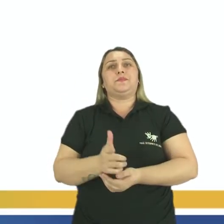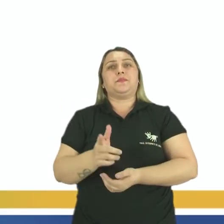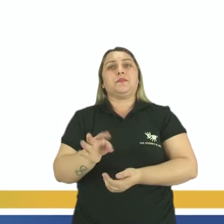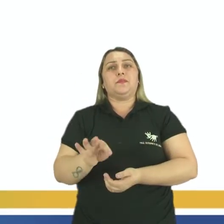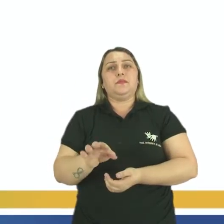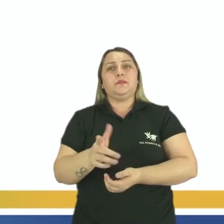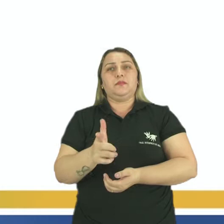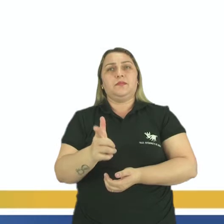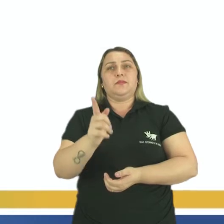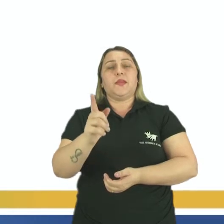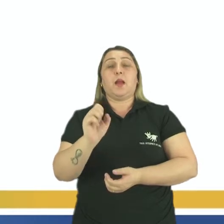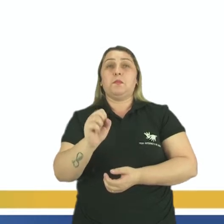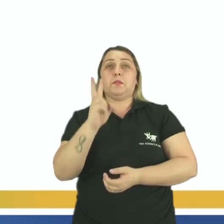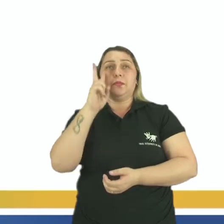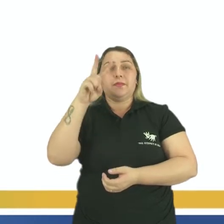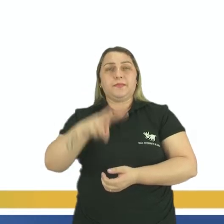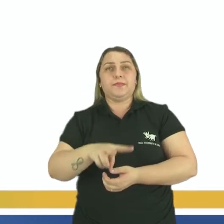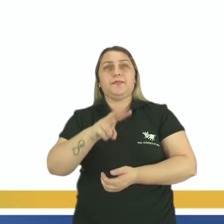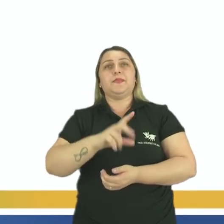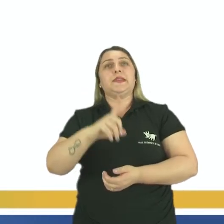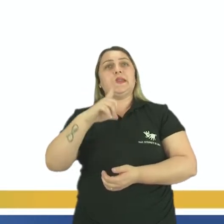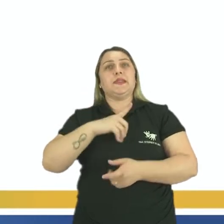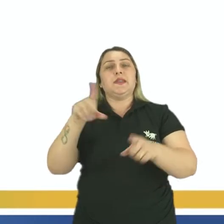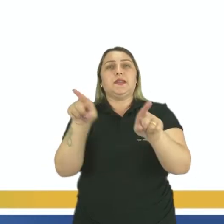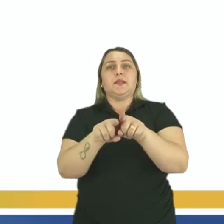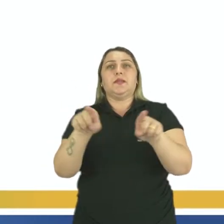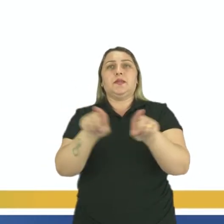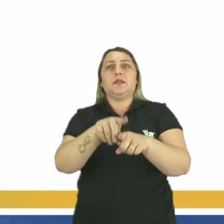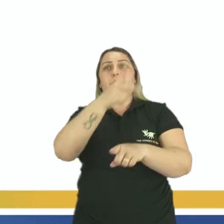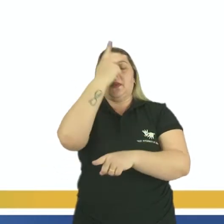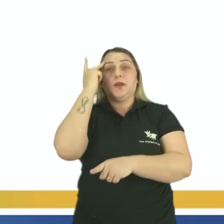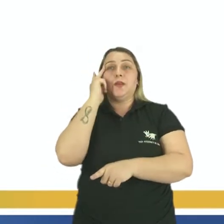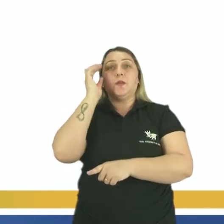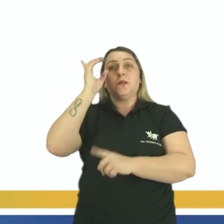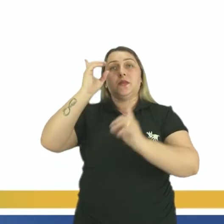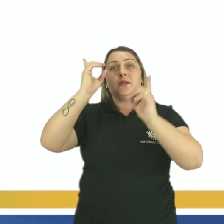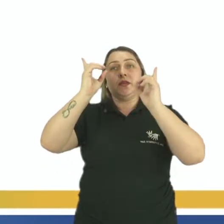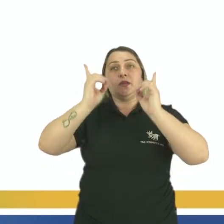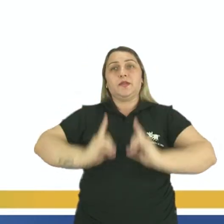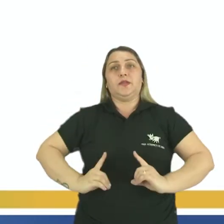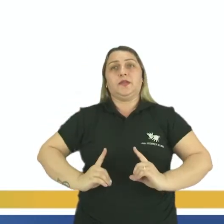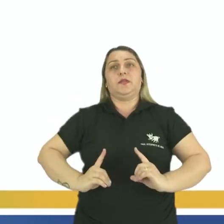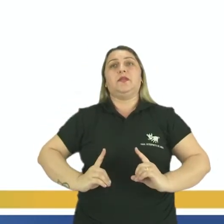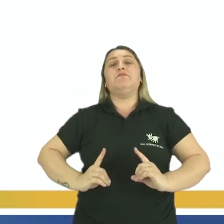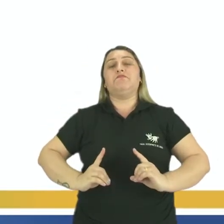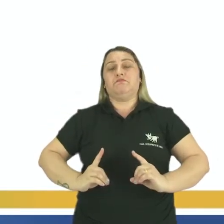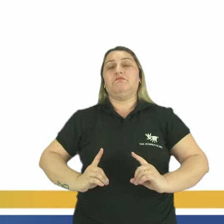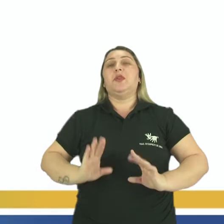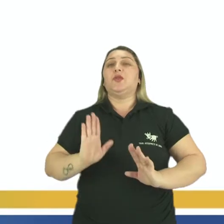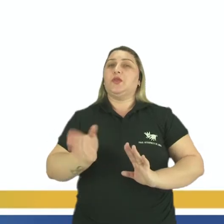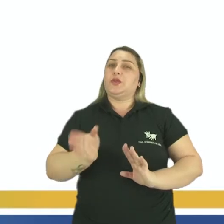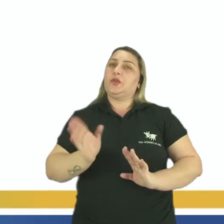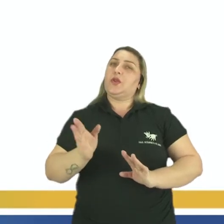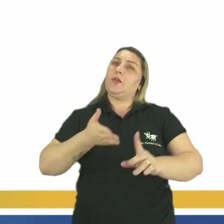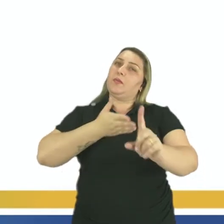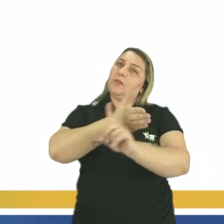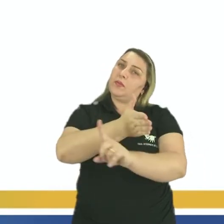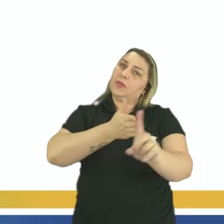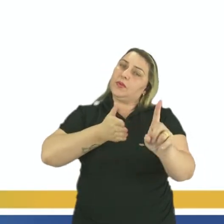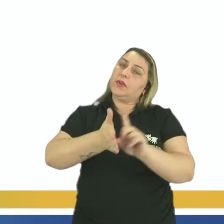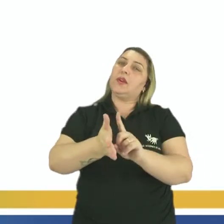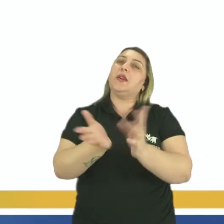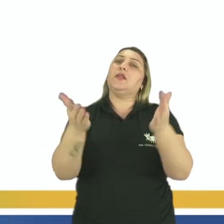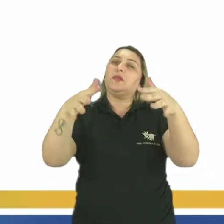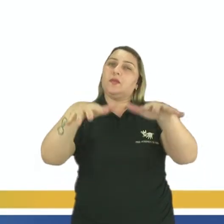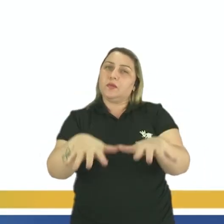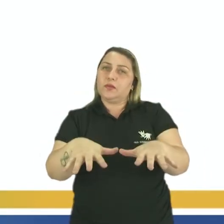né? A gente pode ver que tem também para as pessoas com deficiências. Então, já é uma modalidade